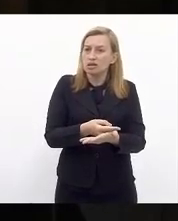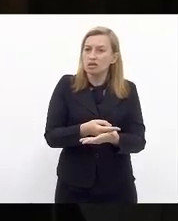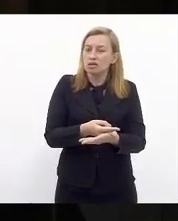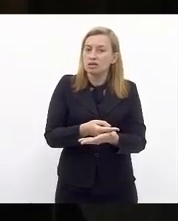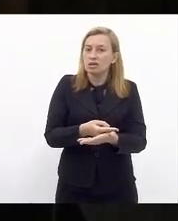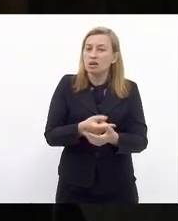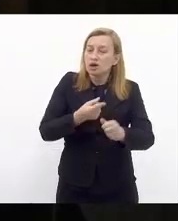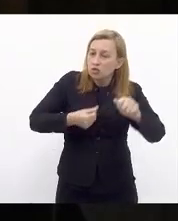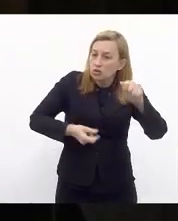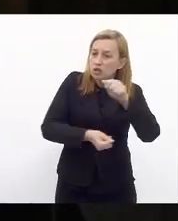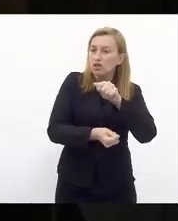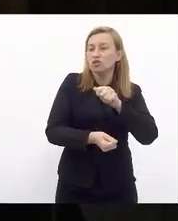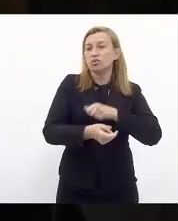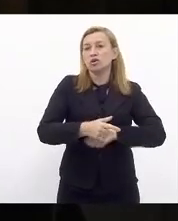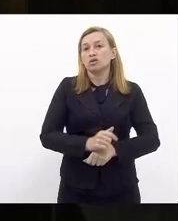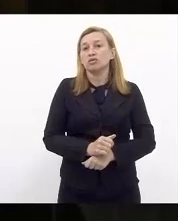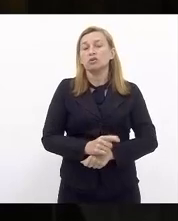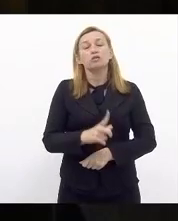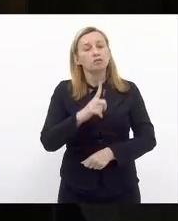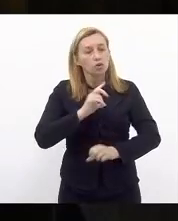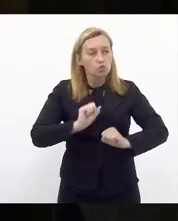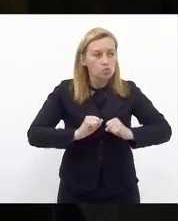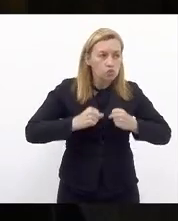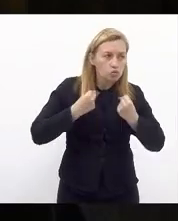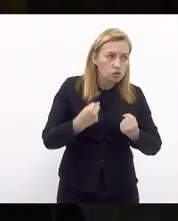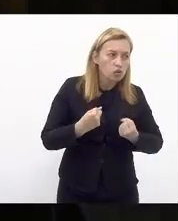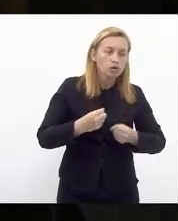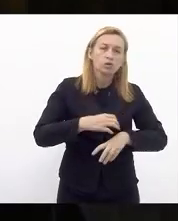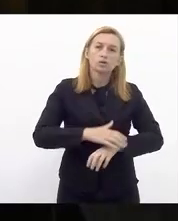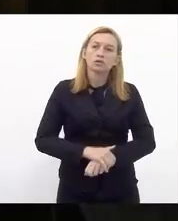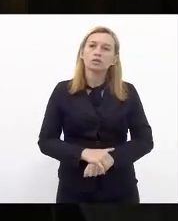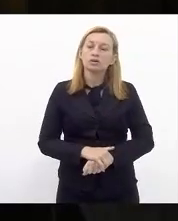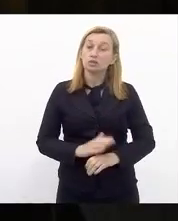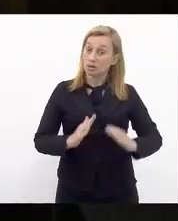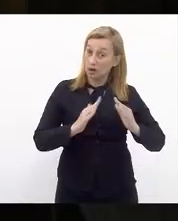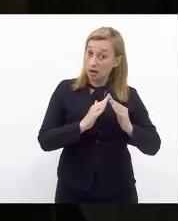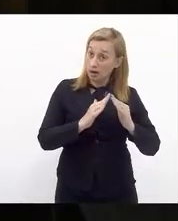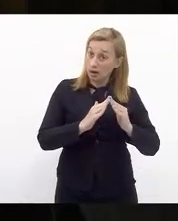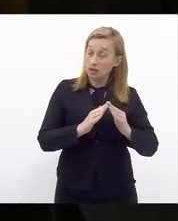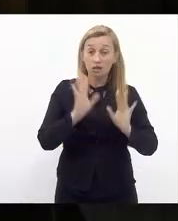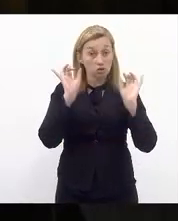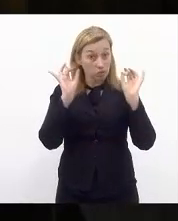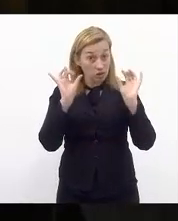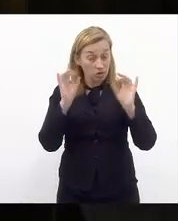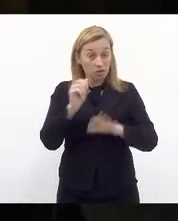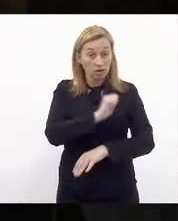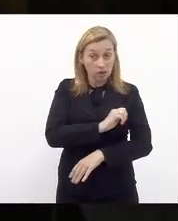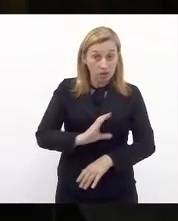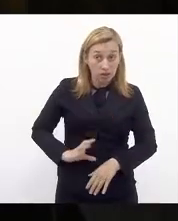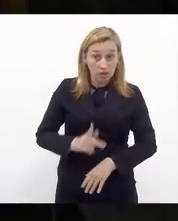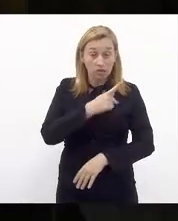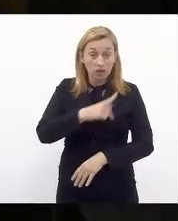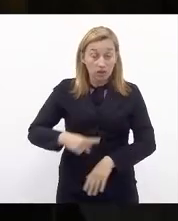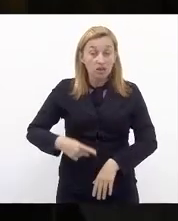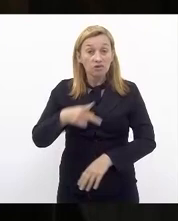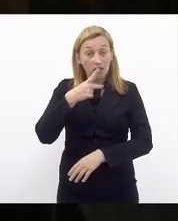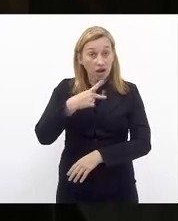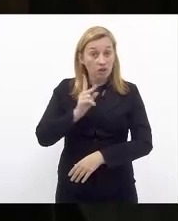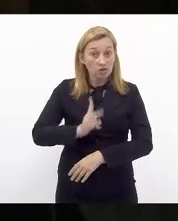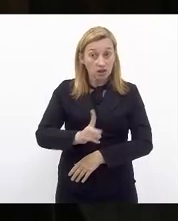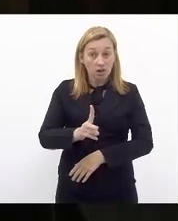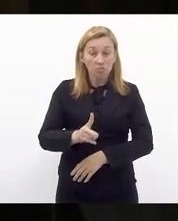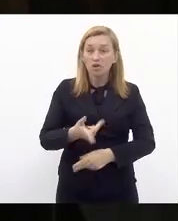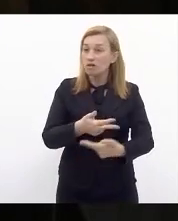os investimentos e aí a um esforço dessa casa em especial para adiantar Se não tem falado muito disso